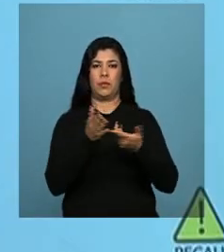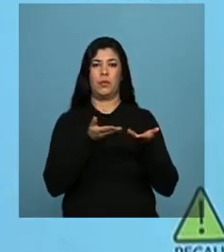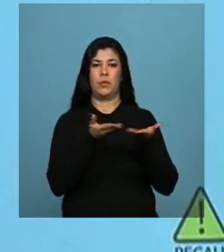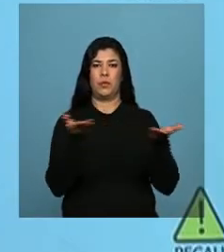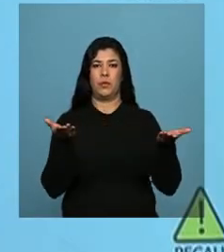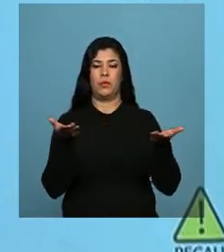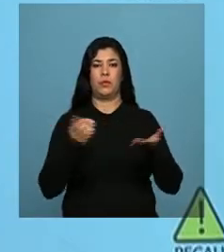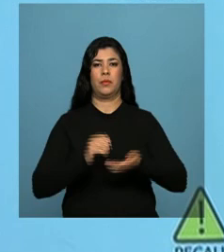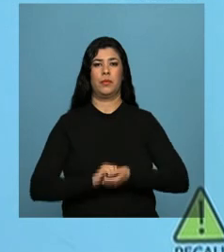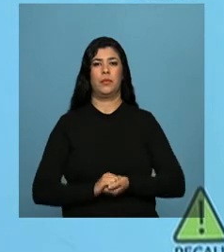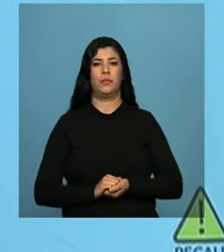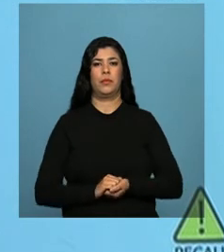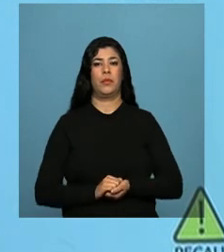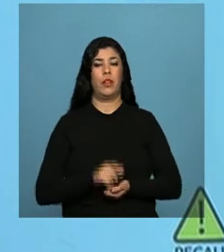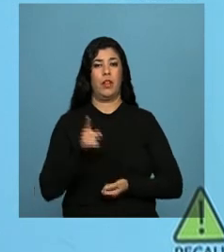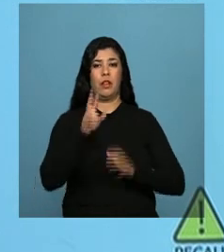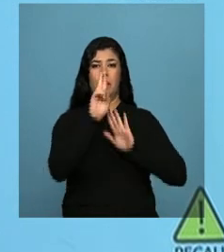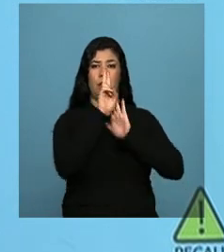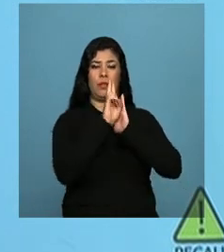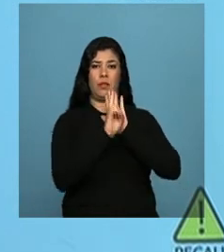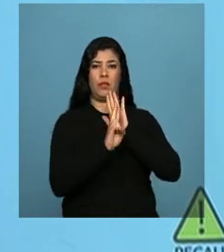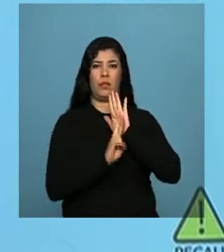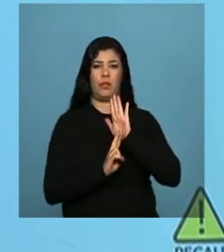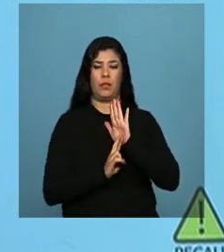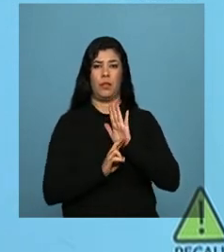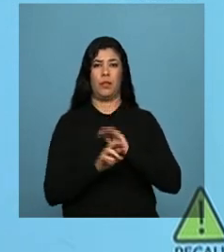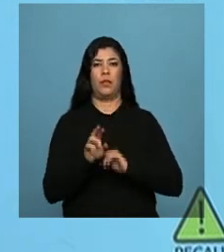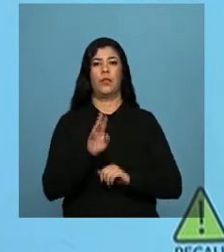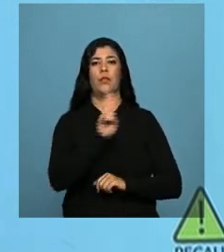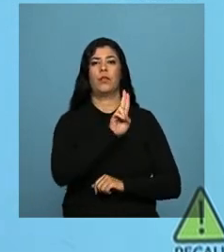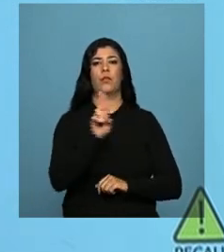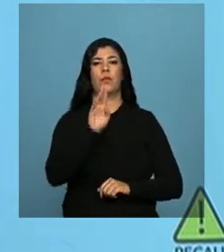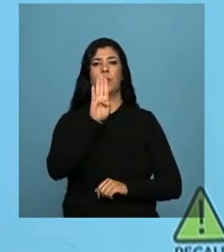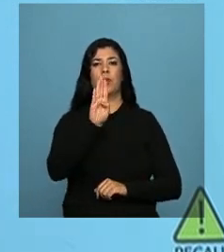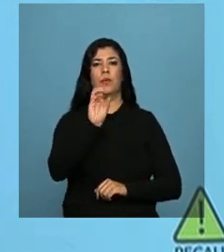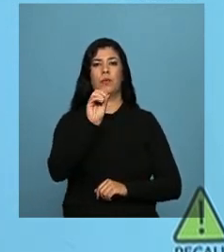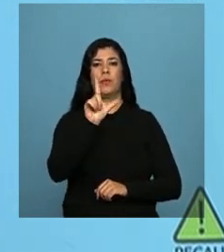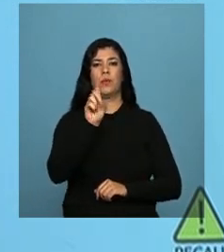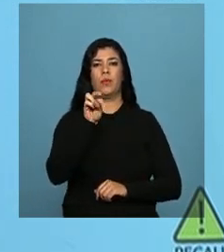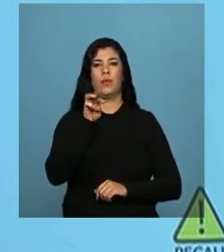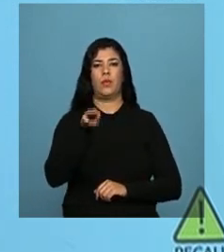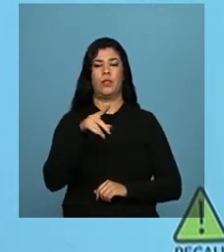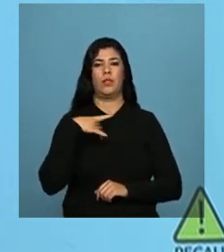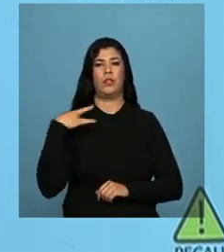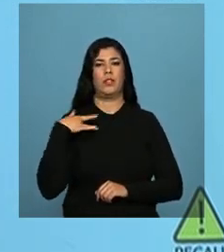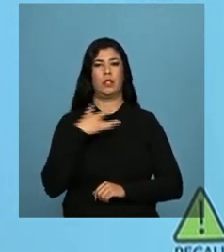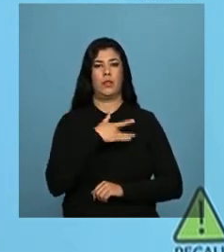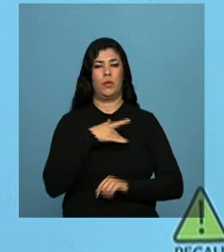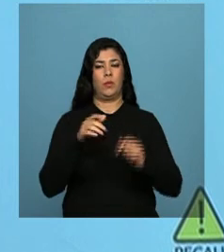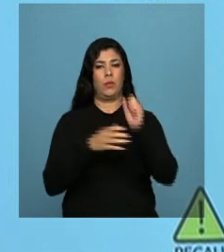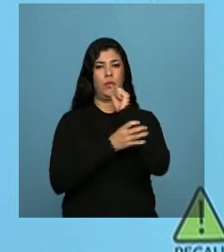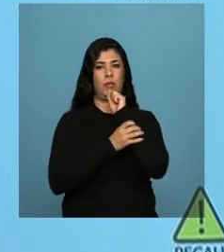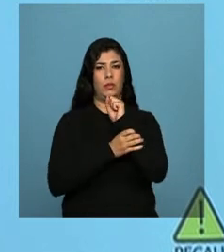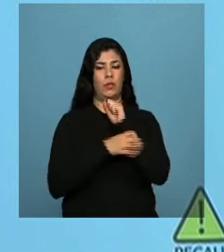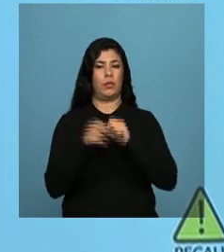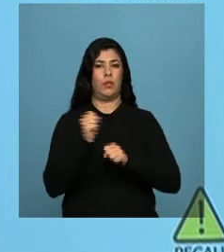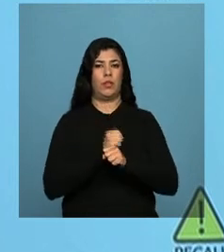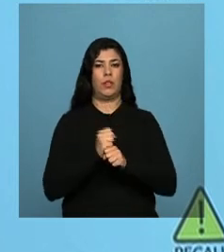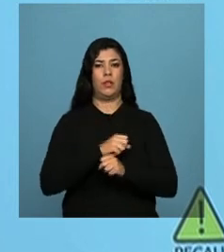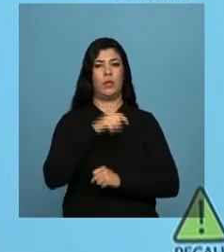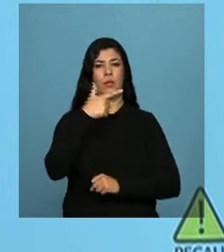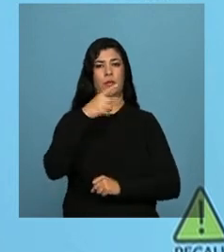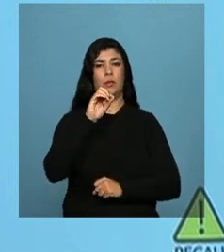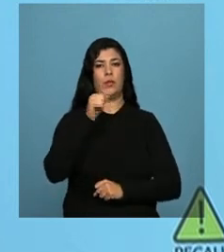é que esse relatório é o boletim saúde e segurança do Consumidor 2015 nele